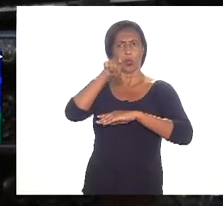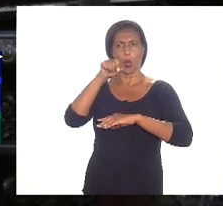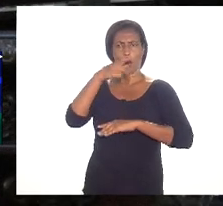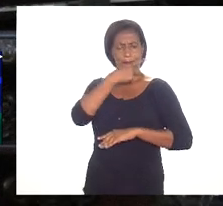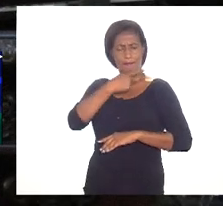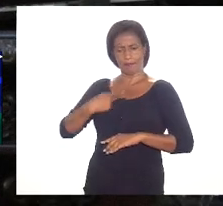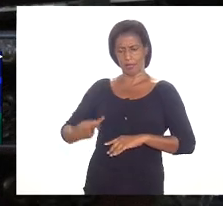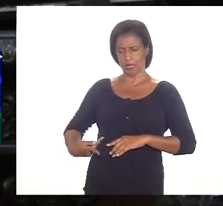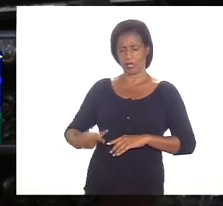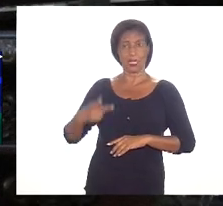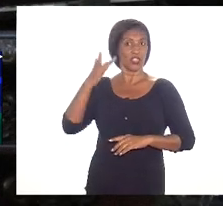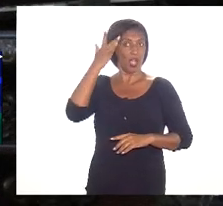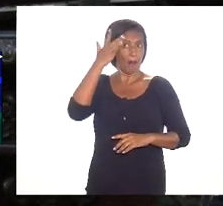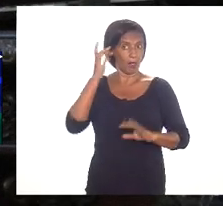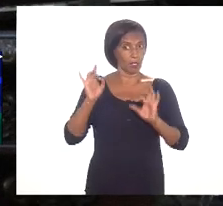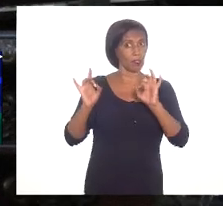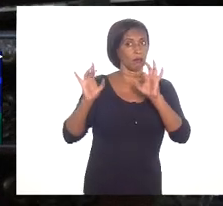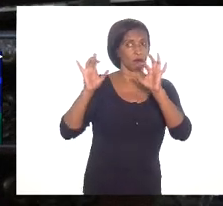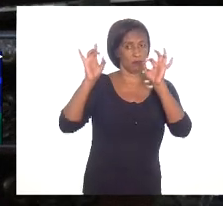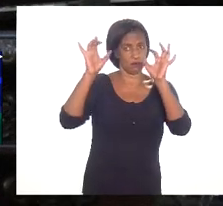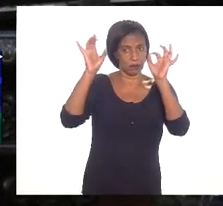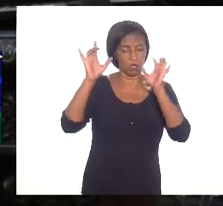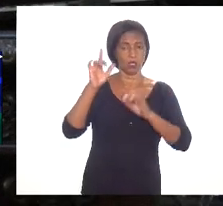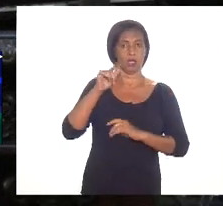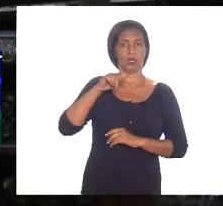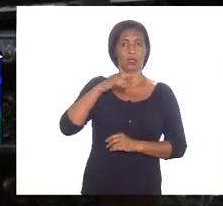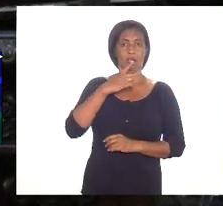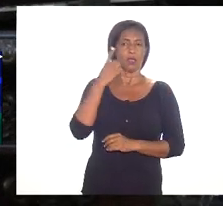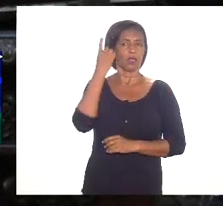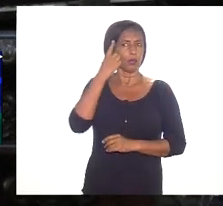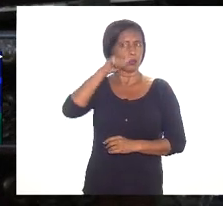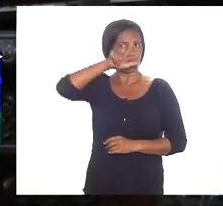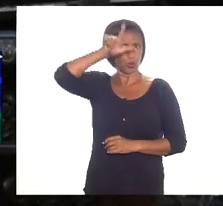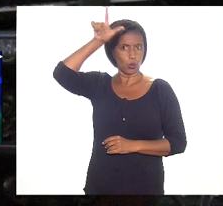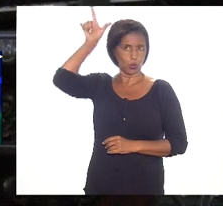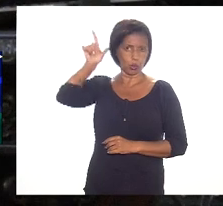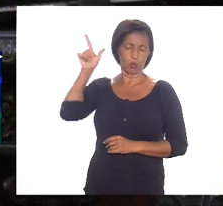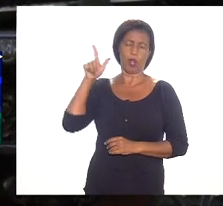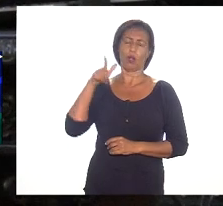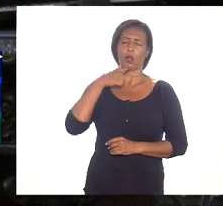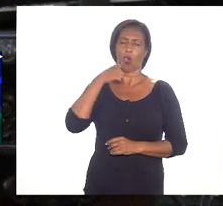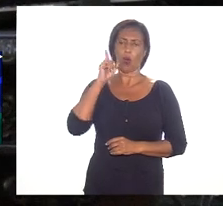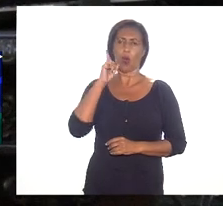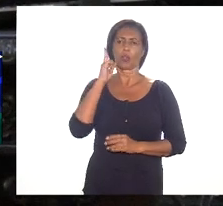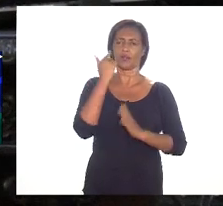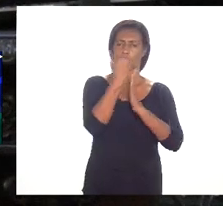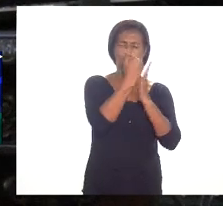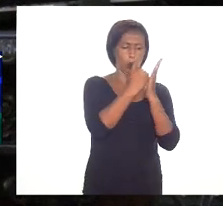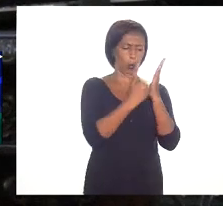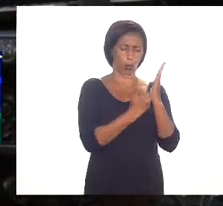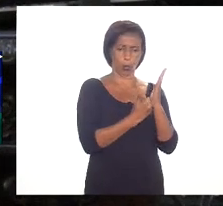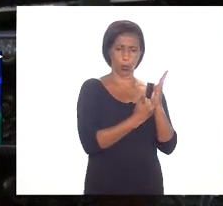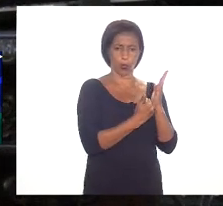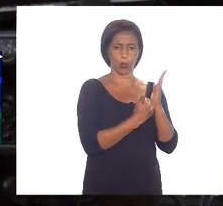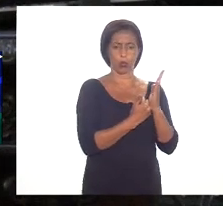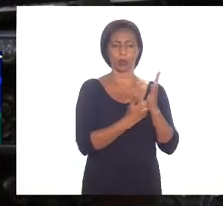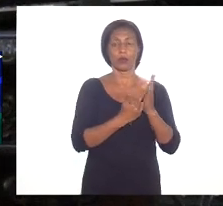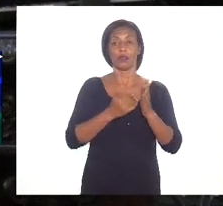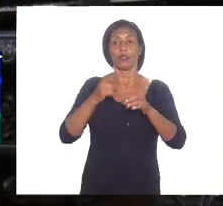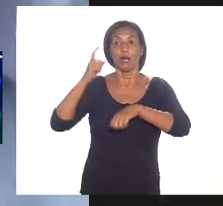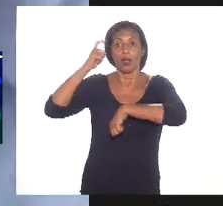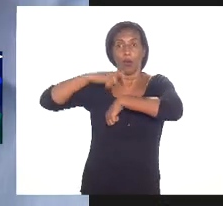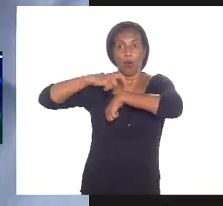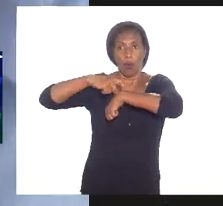sessão como é o caso do dia de amanhã específico que o Deputado Luiz Paulo fez da questão de ordem ontem em Presidente fazer às